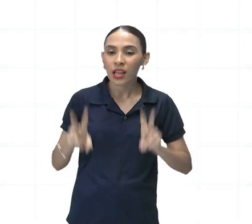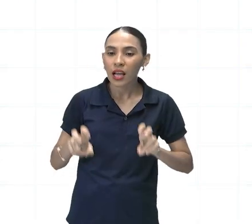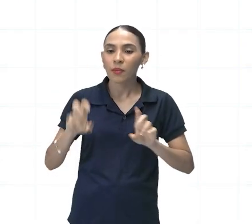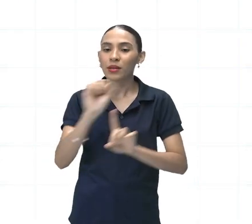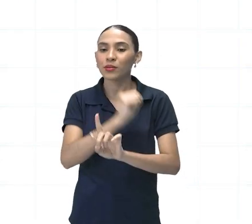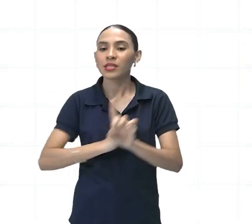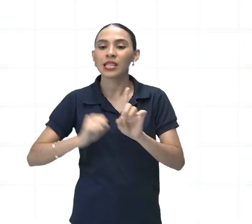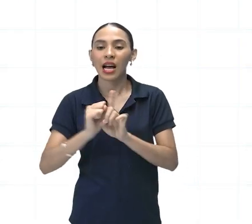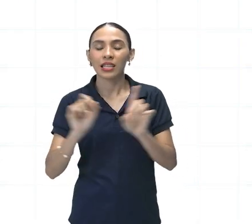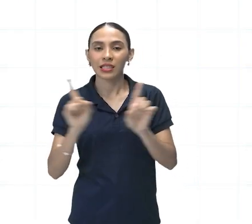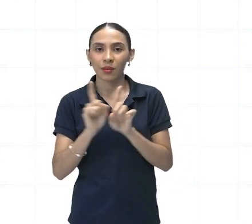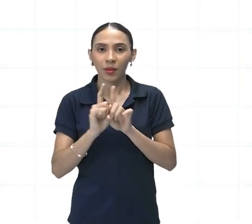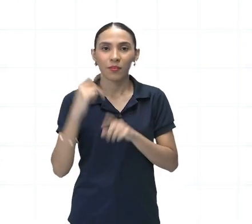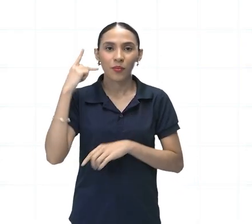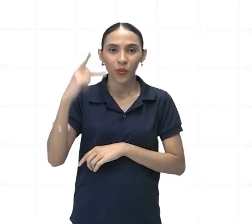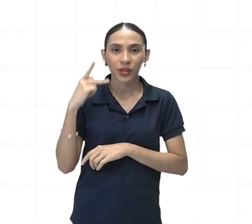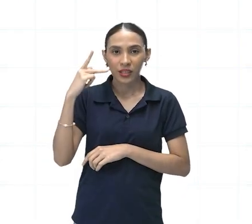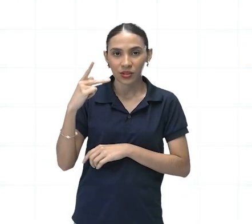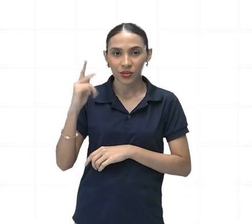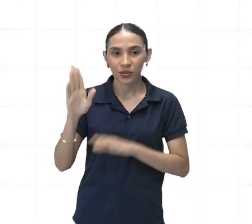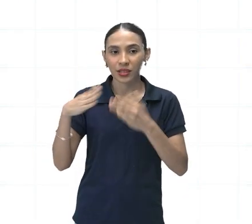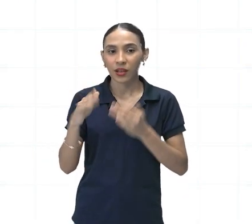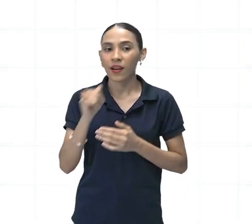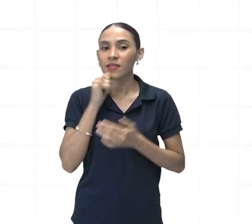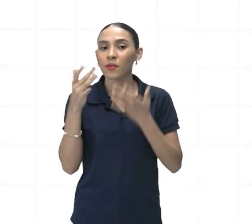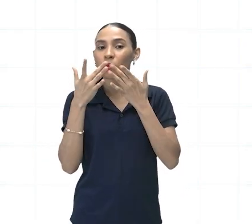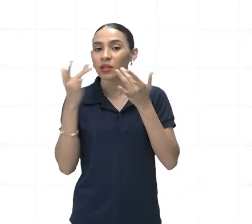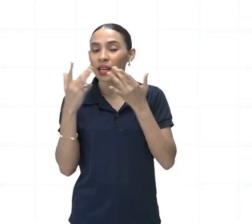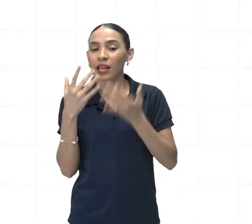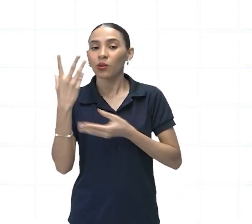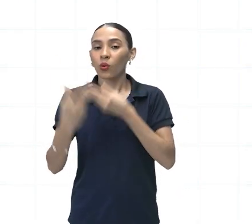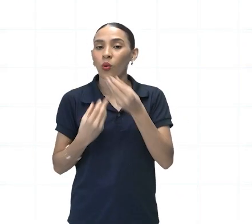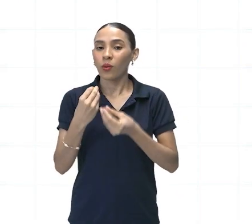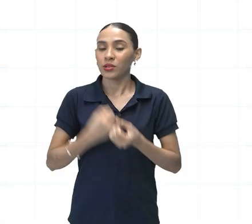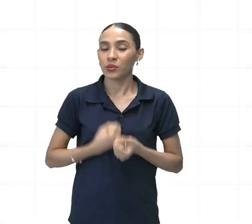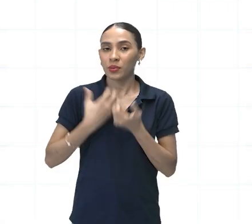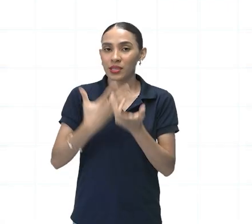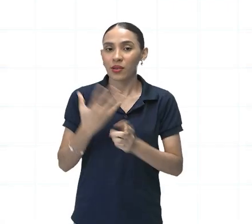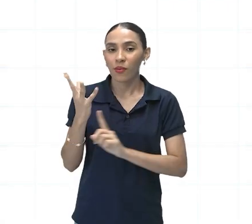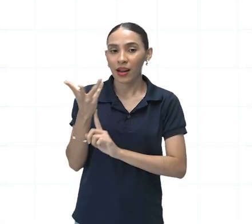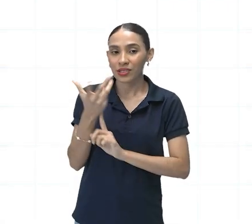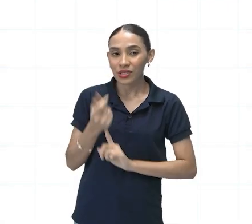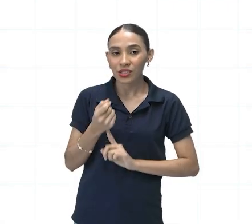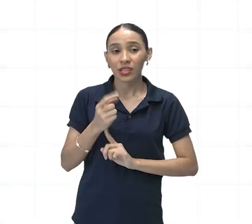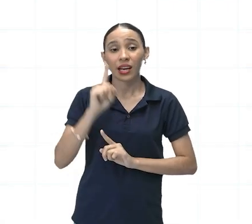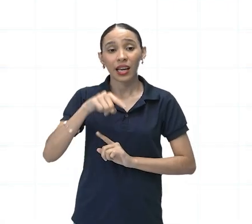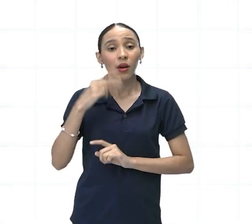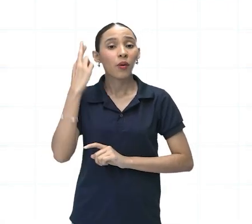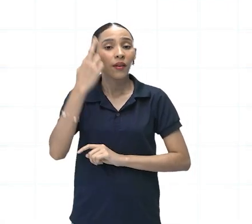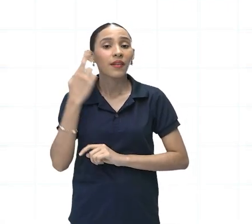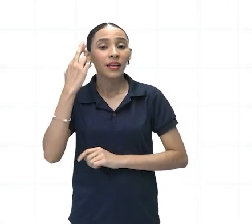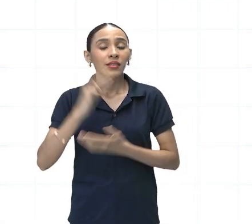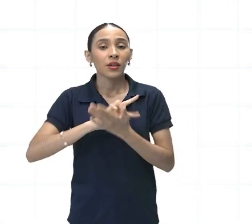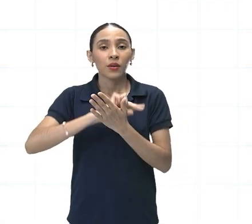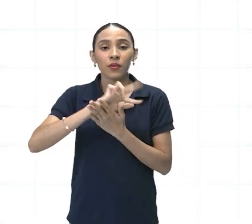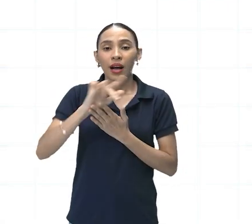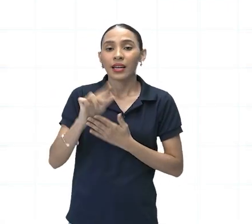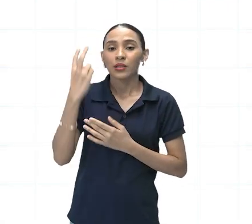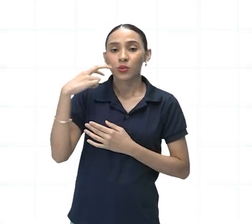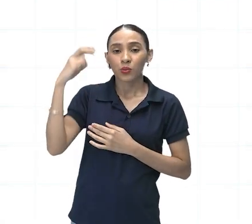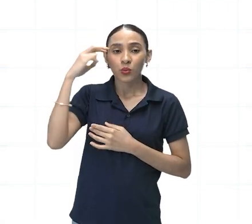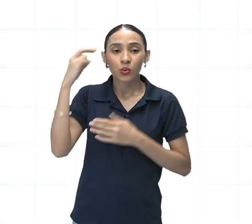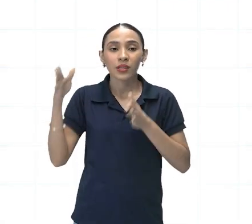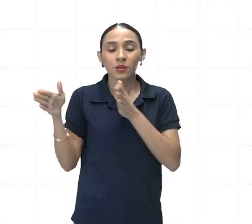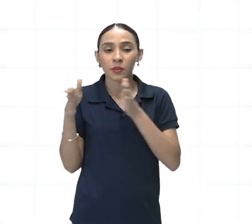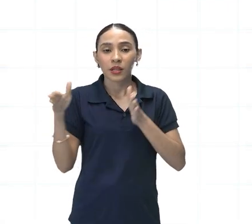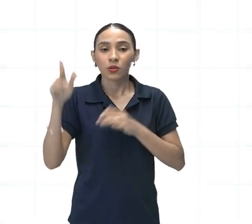assuntos sociais, políticos. Então, o teatro, como forma de expressão artística, é um reflexo das